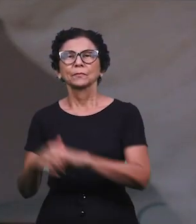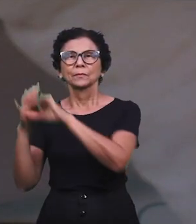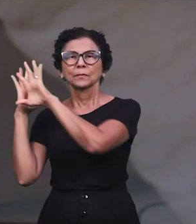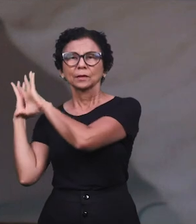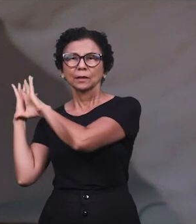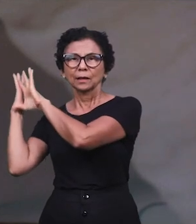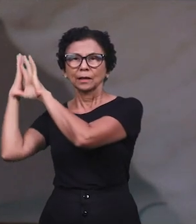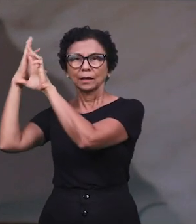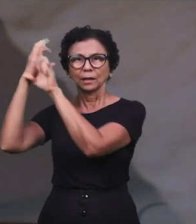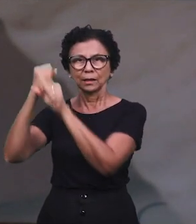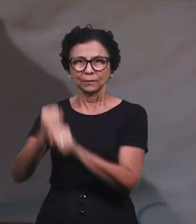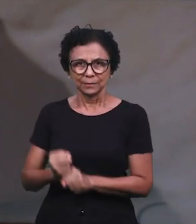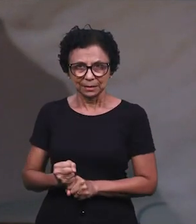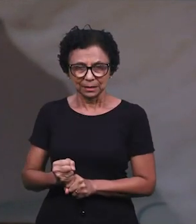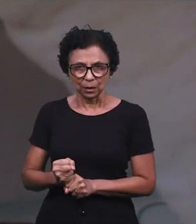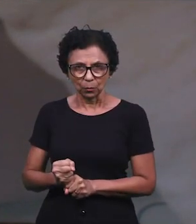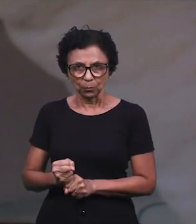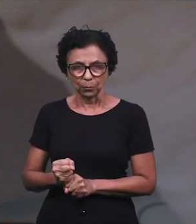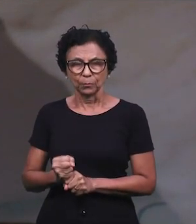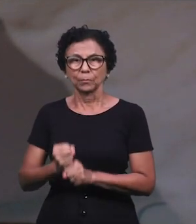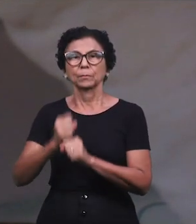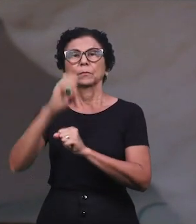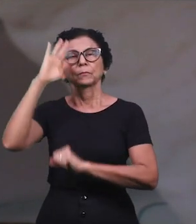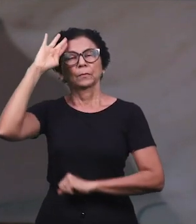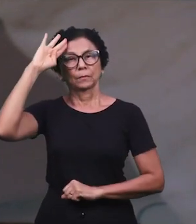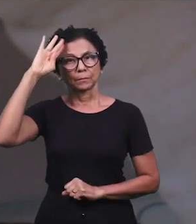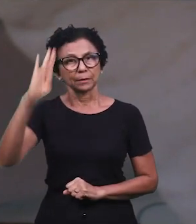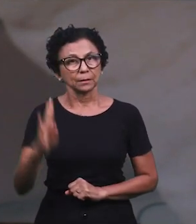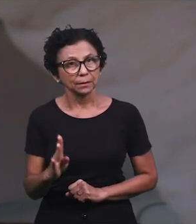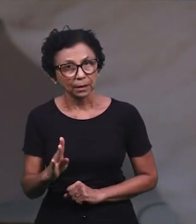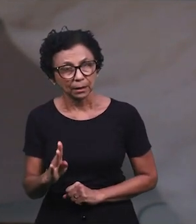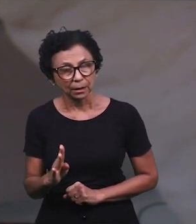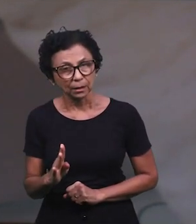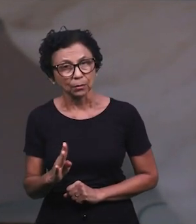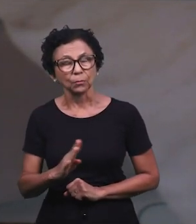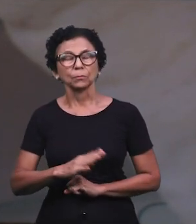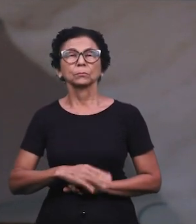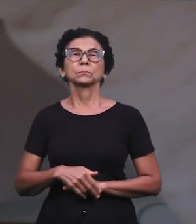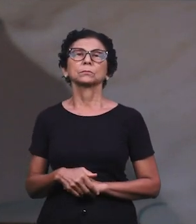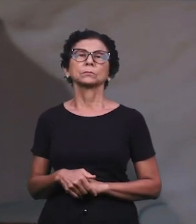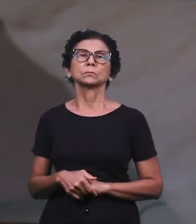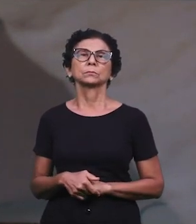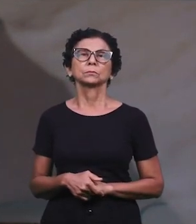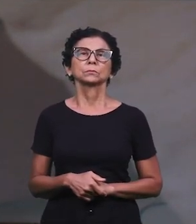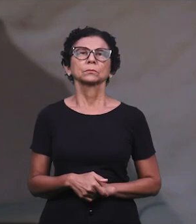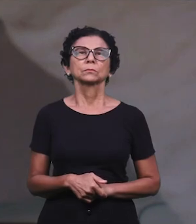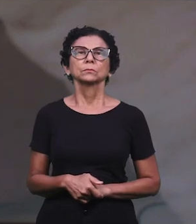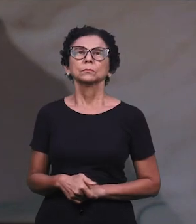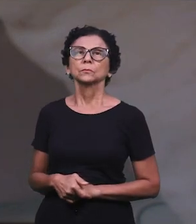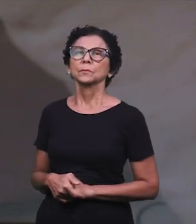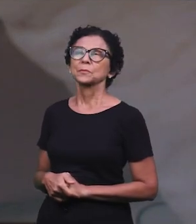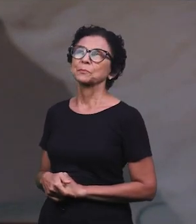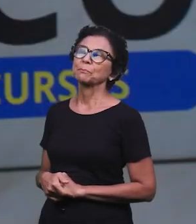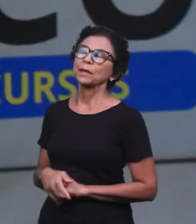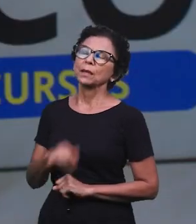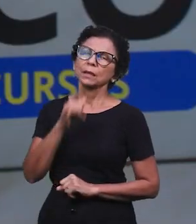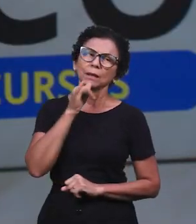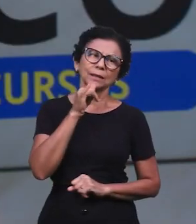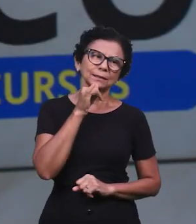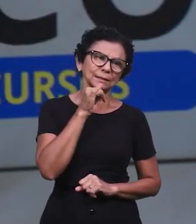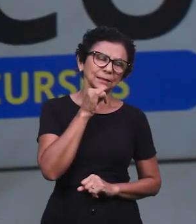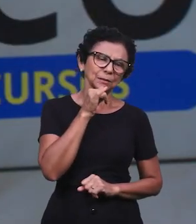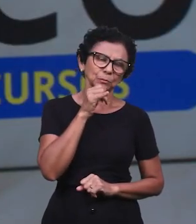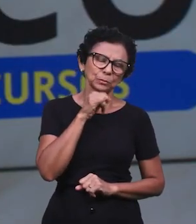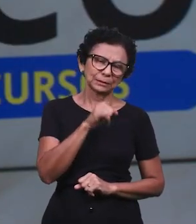Revisões, tá certo? Esse ponto aqui é fundamental. Utilizar revisões nos seus estudos. Se eu pudesse assim, ó, trazer